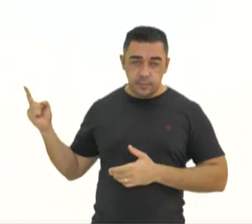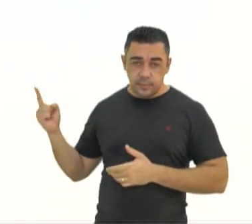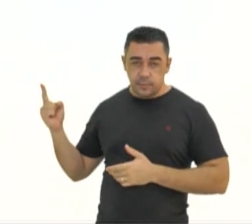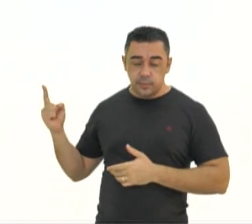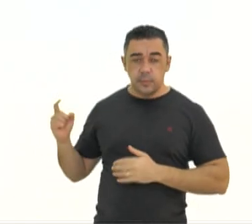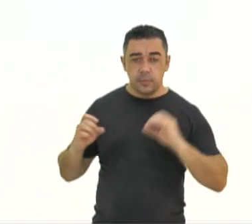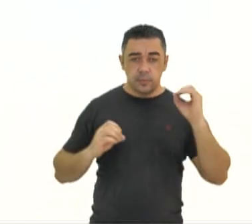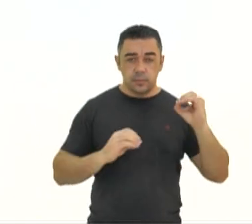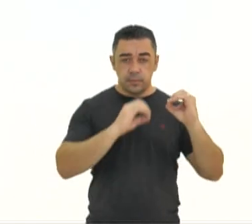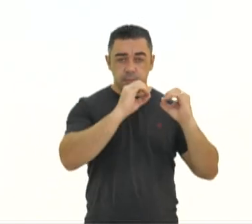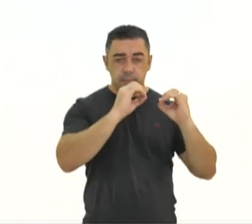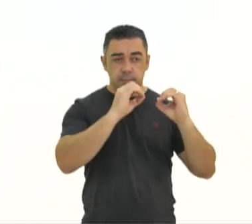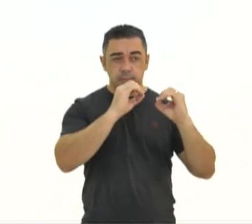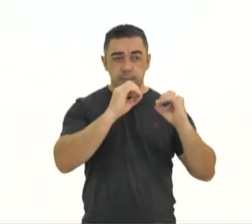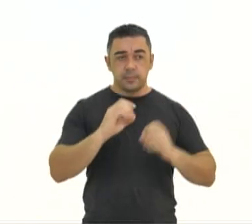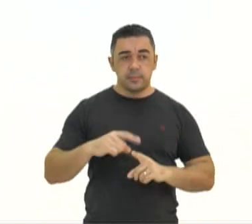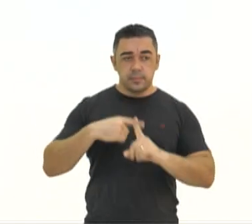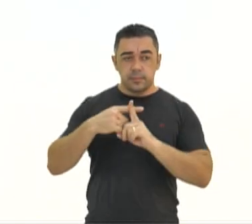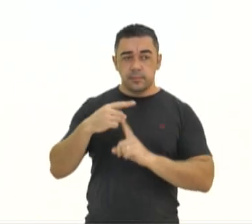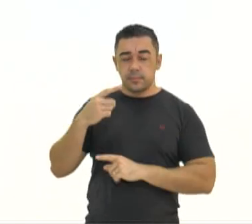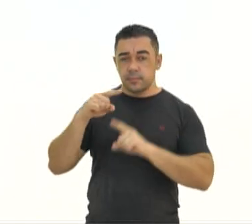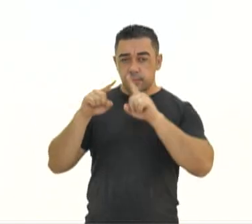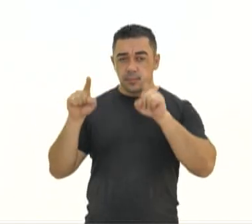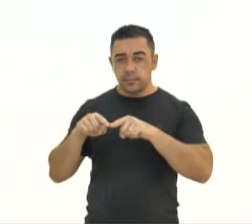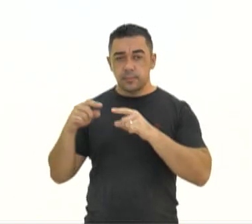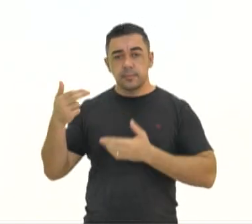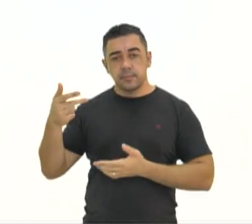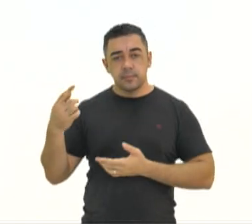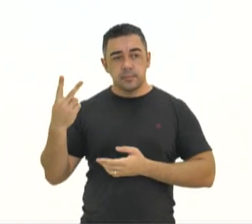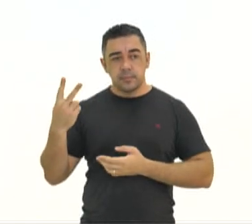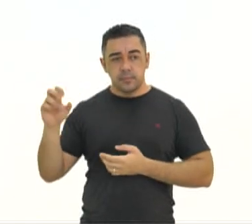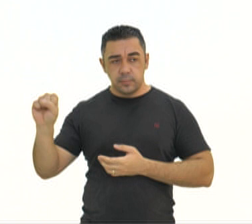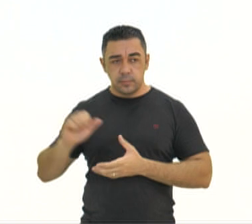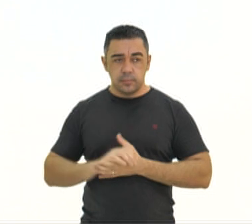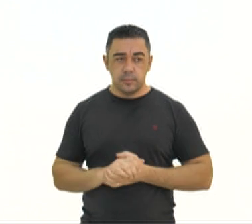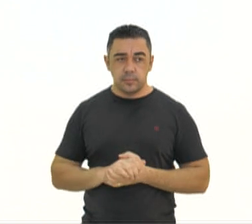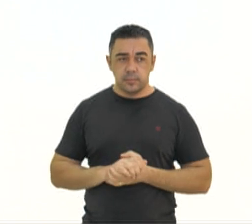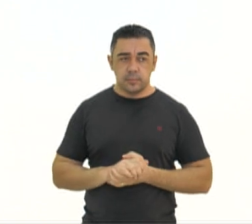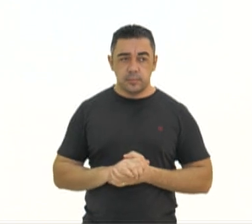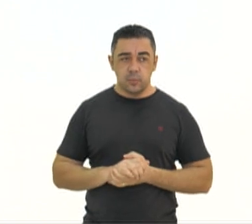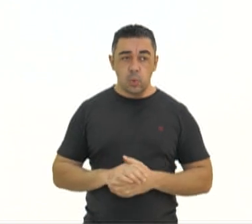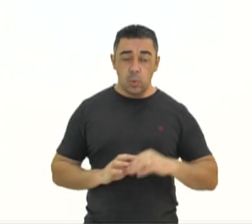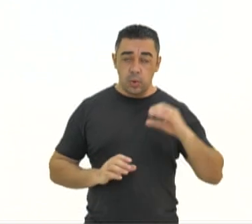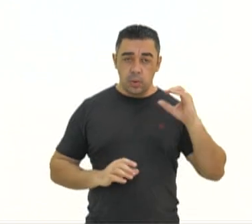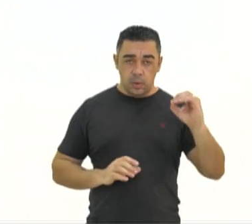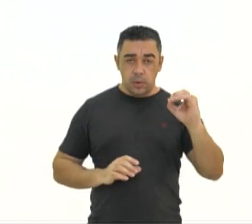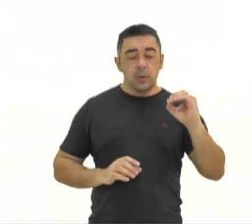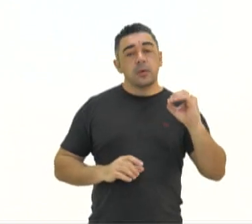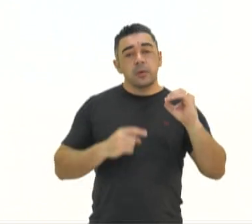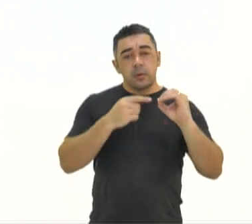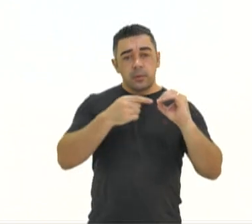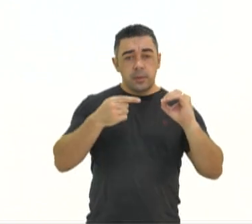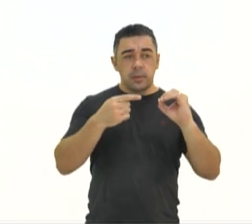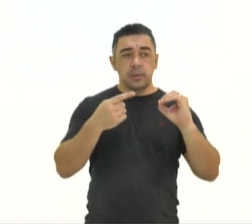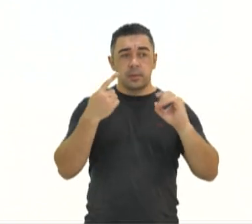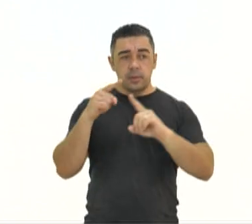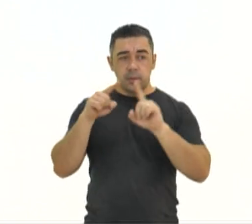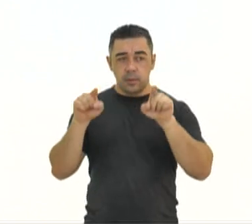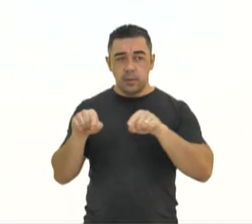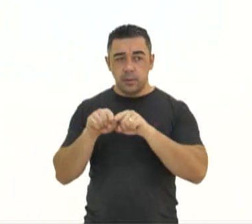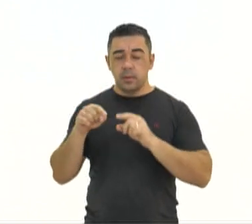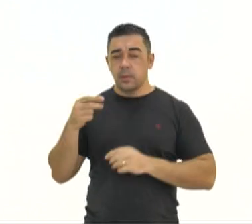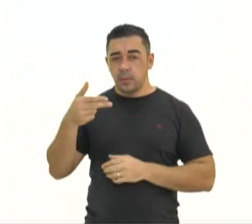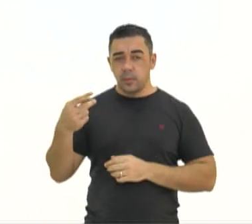um círculo azul, mais um quadrado verde é igual a 28. Um círculo azul menos um quadrado verde